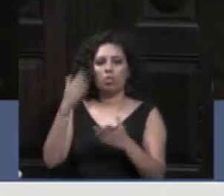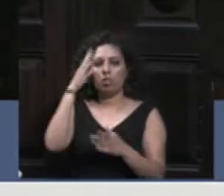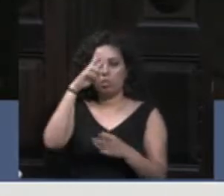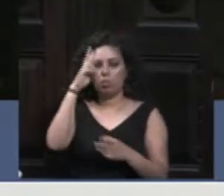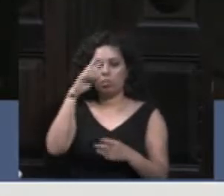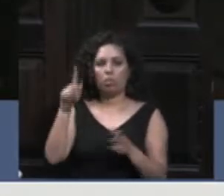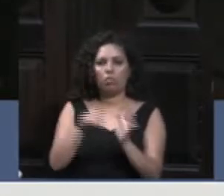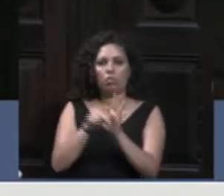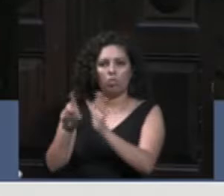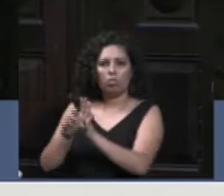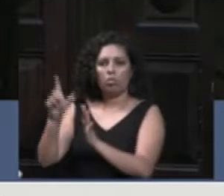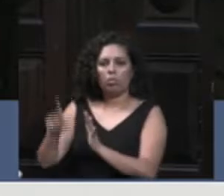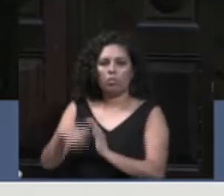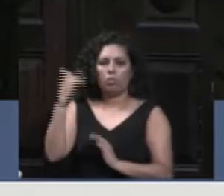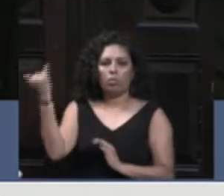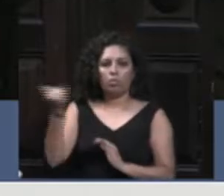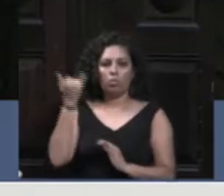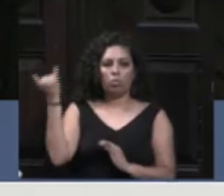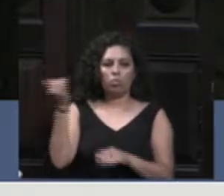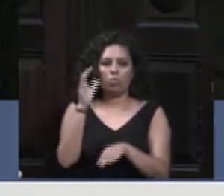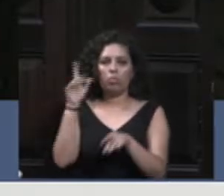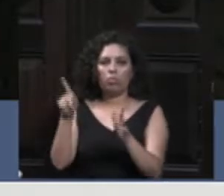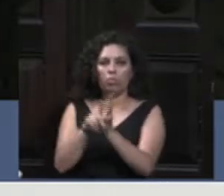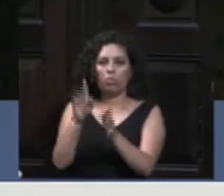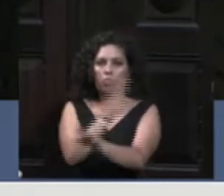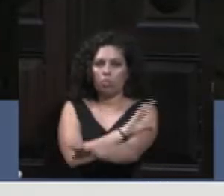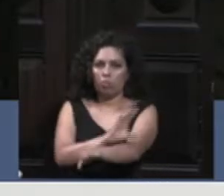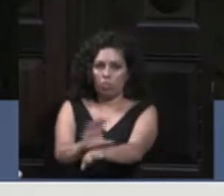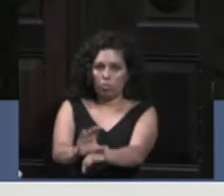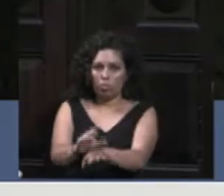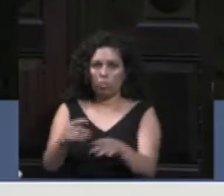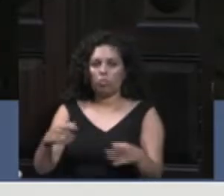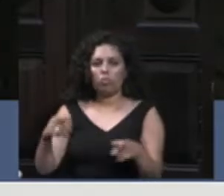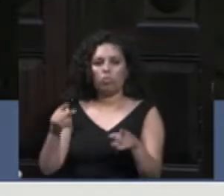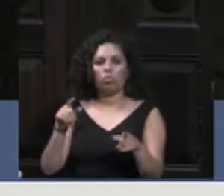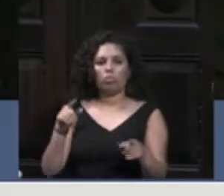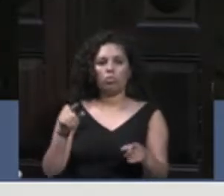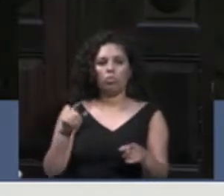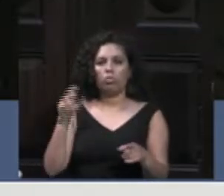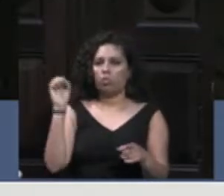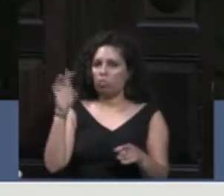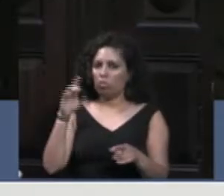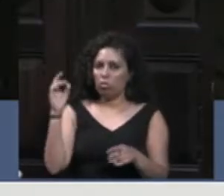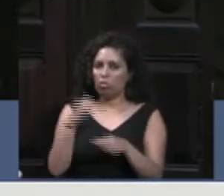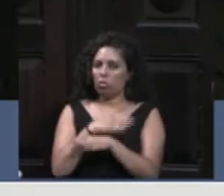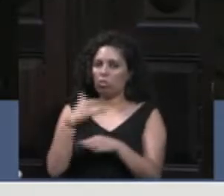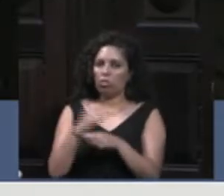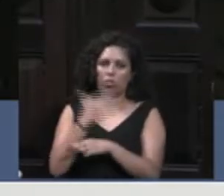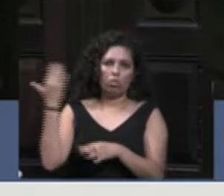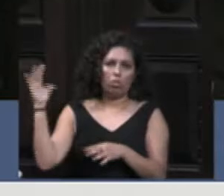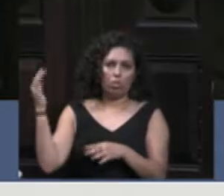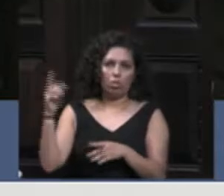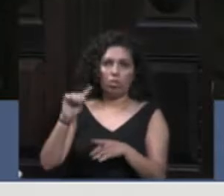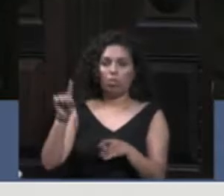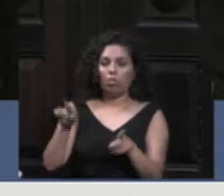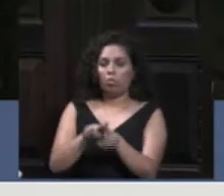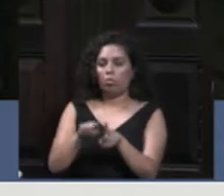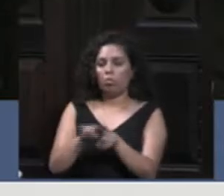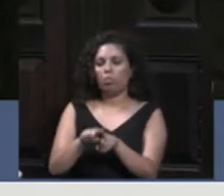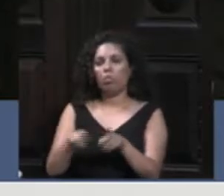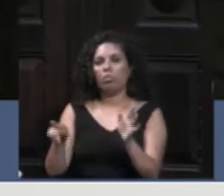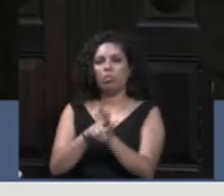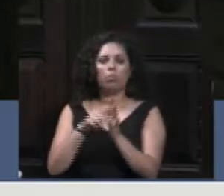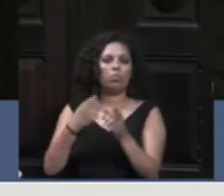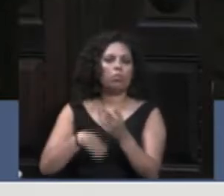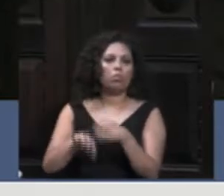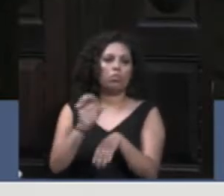mais importantes projetos culturais de origem popular, não apenas de Niterói, mas do Estado do Rio de Janeiro. Rendo aqui as minhas homenagens